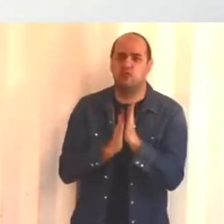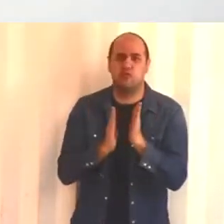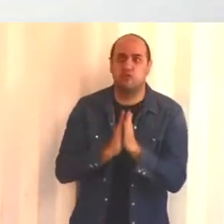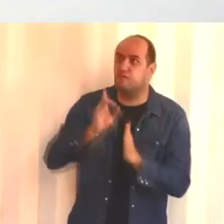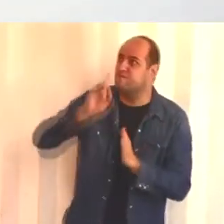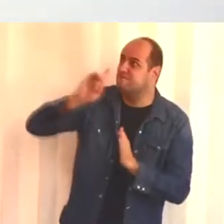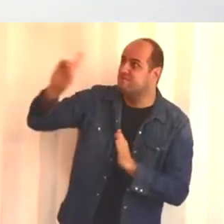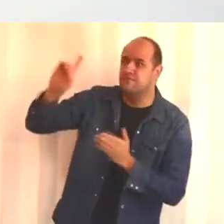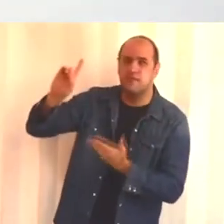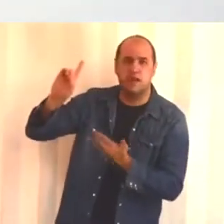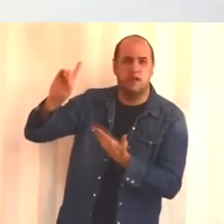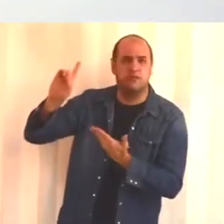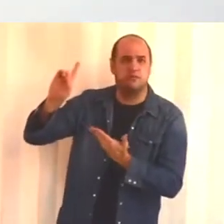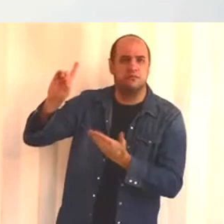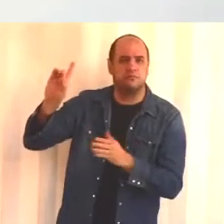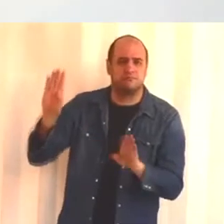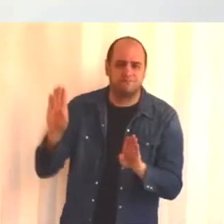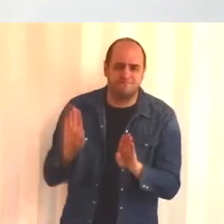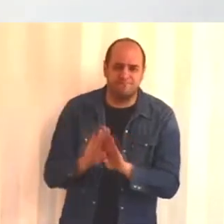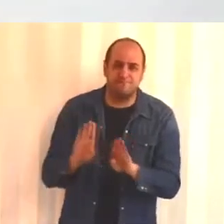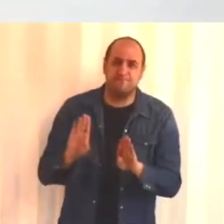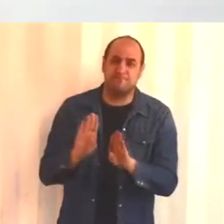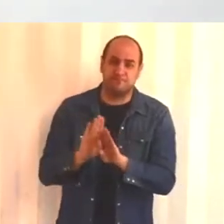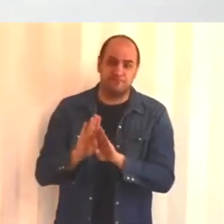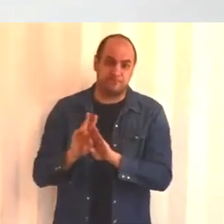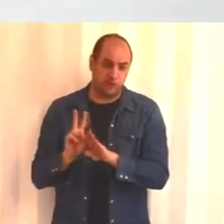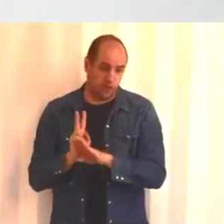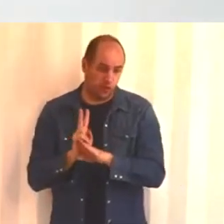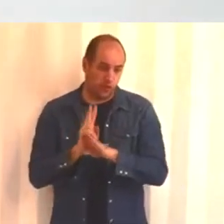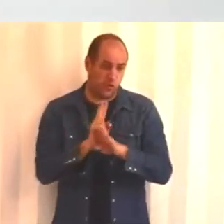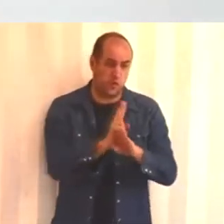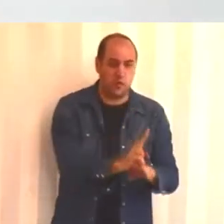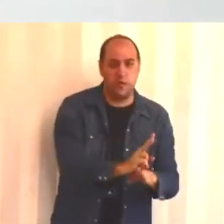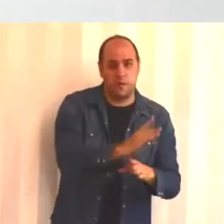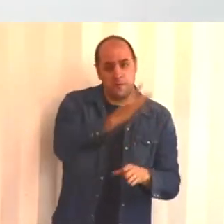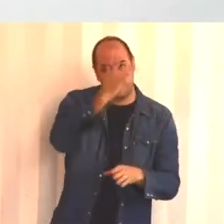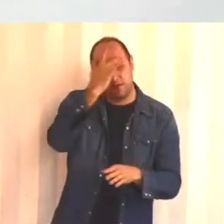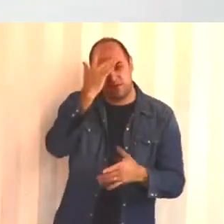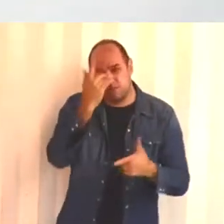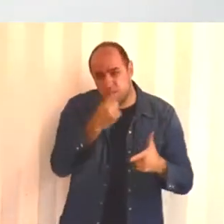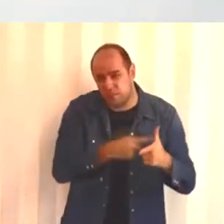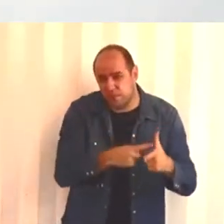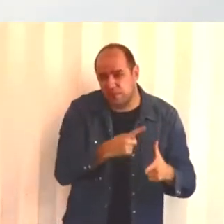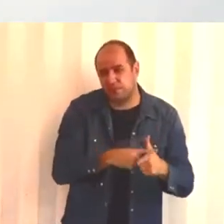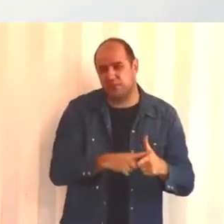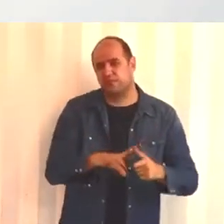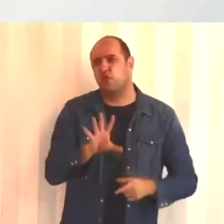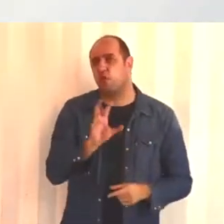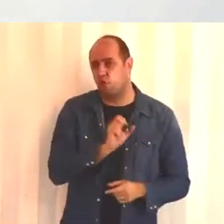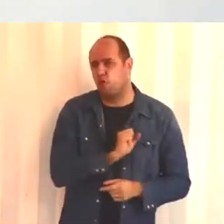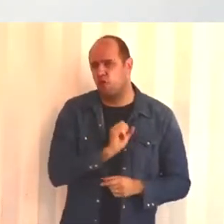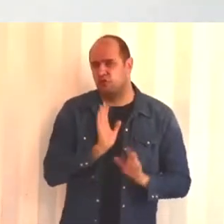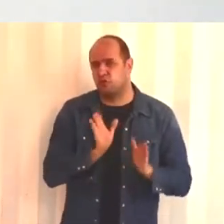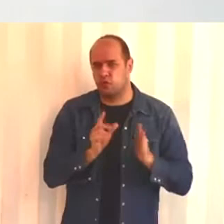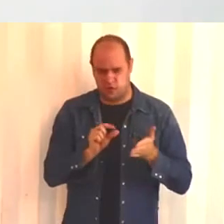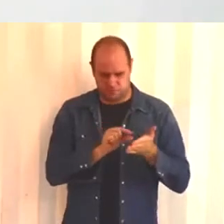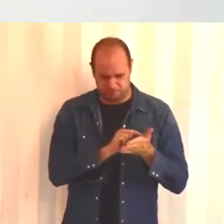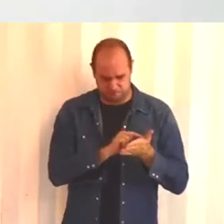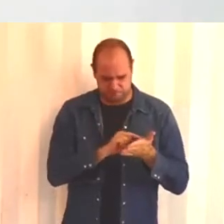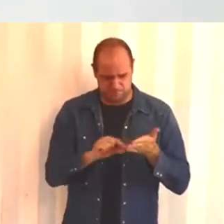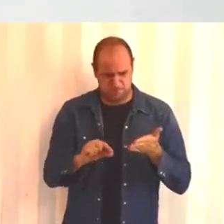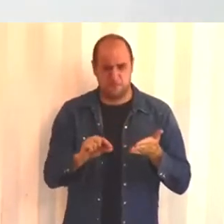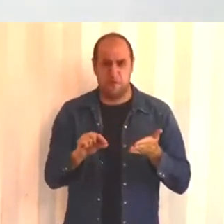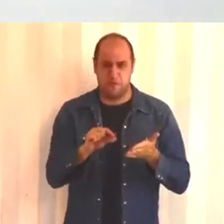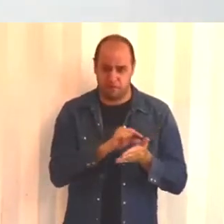louvado, Ele também estende a mão para as pessoas que estão passando por dificuldades. Eu gosto muito dessa faixa agora aqui,